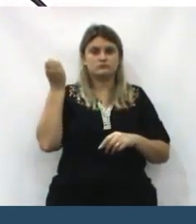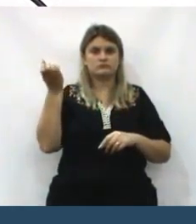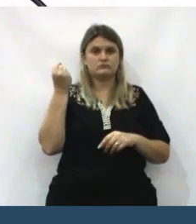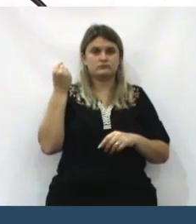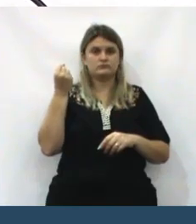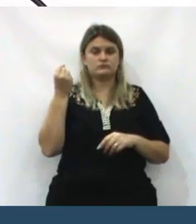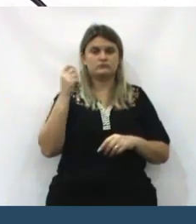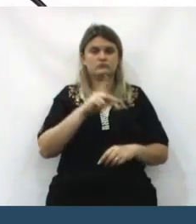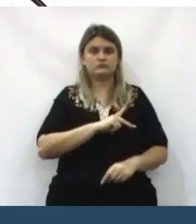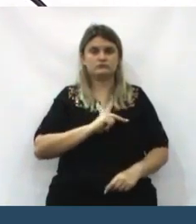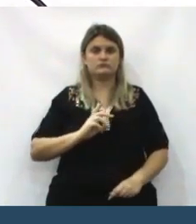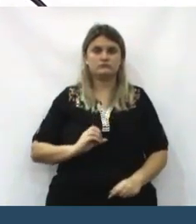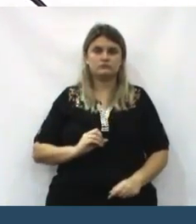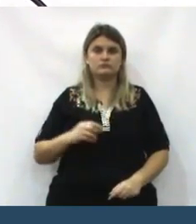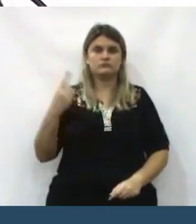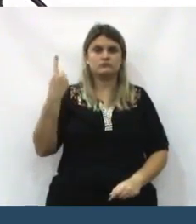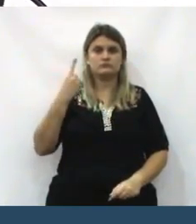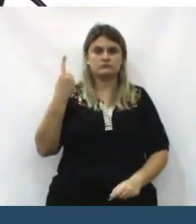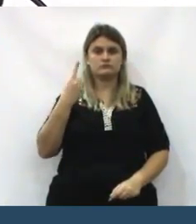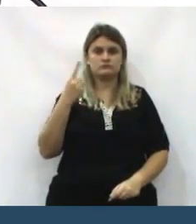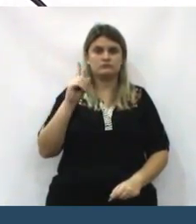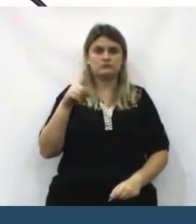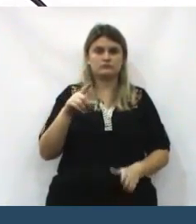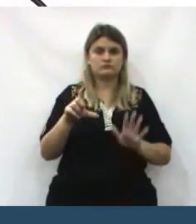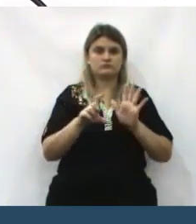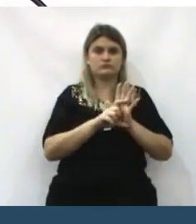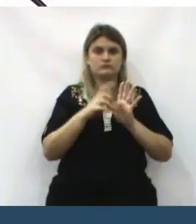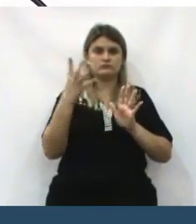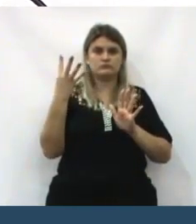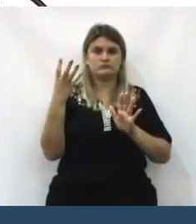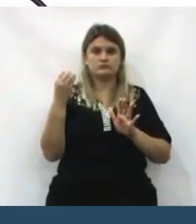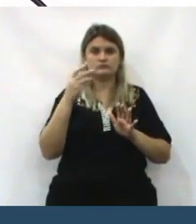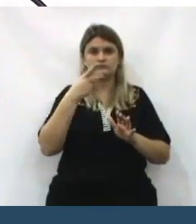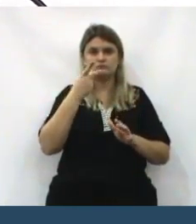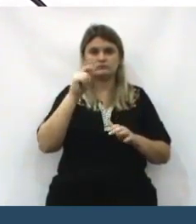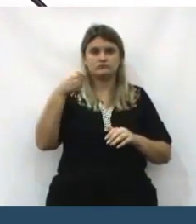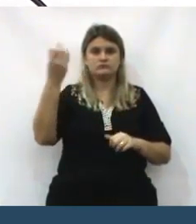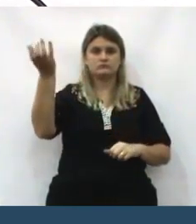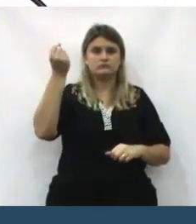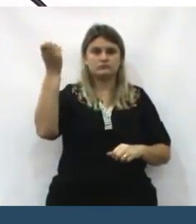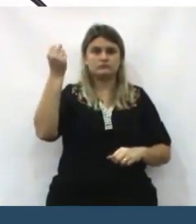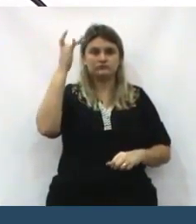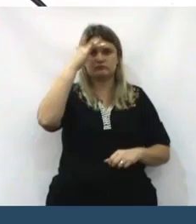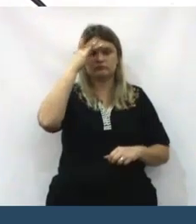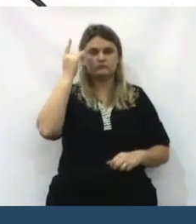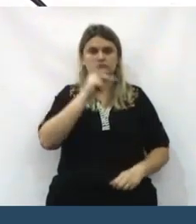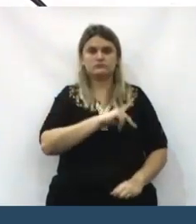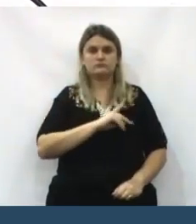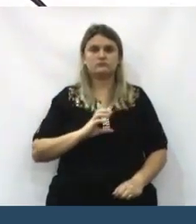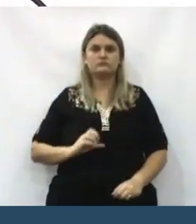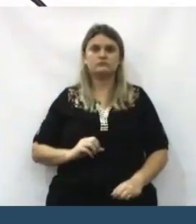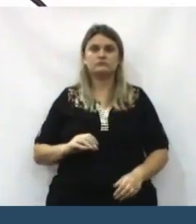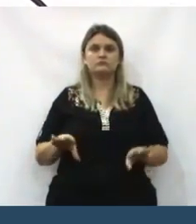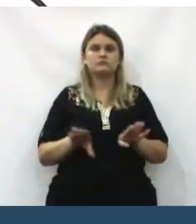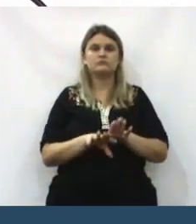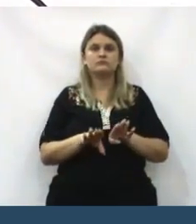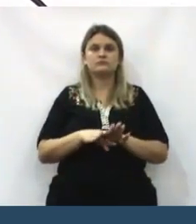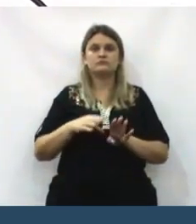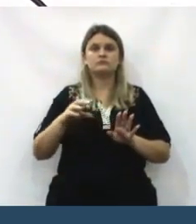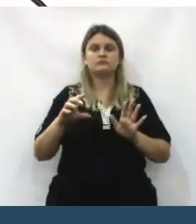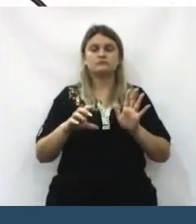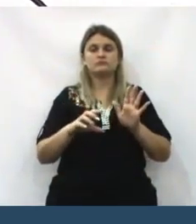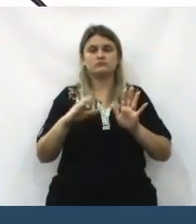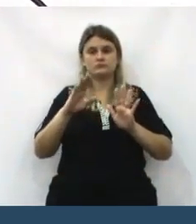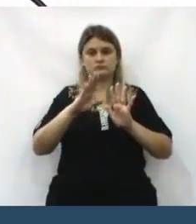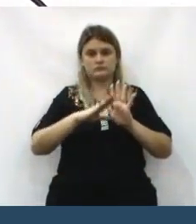de aposentadoria públicas. A primeira é esta do artigo 40, que trata das aposentadorias dos funcionários públicos, e lá no artigo